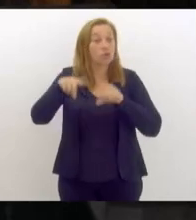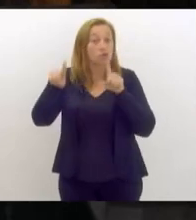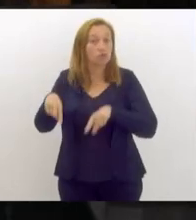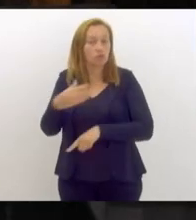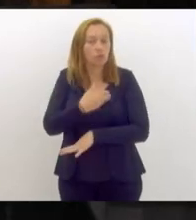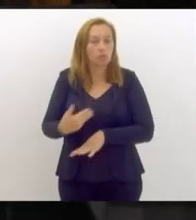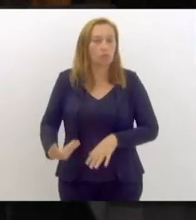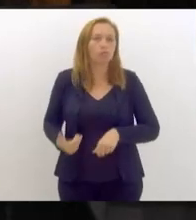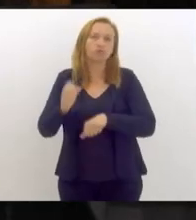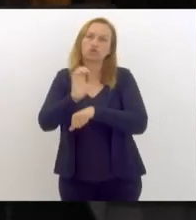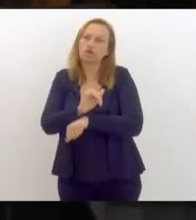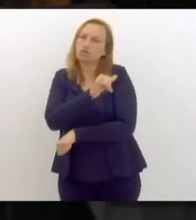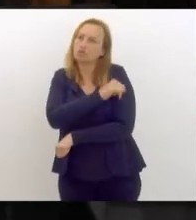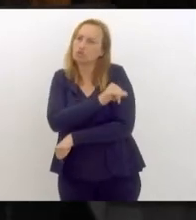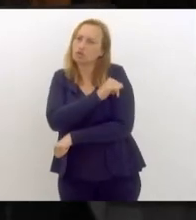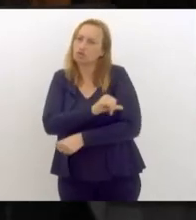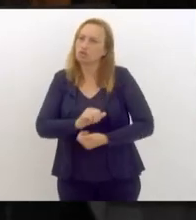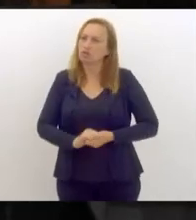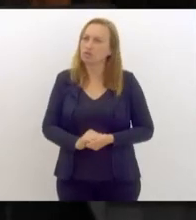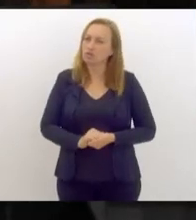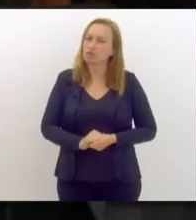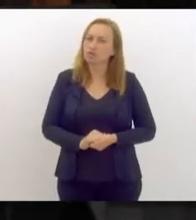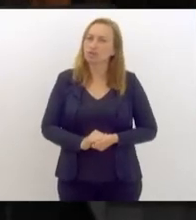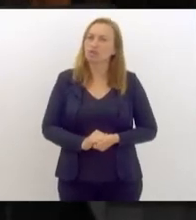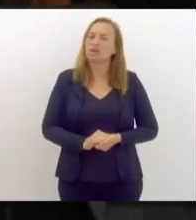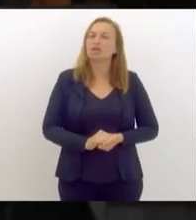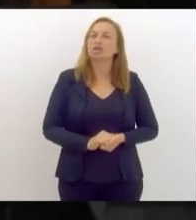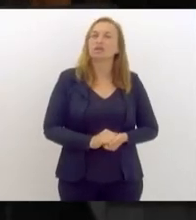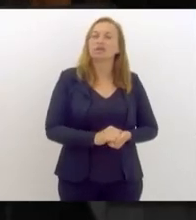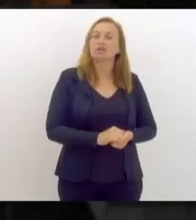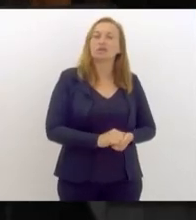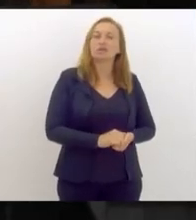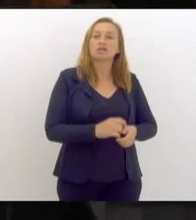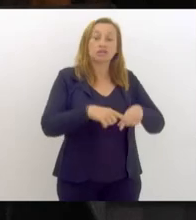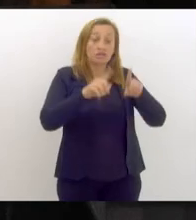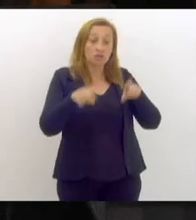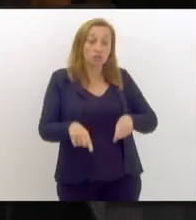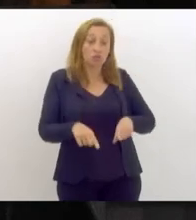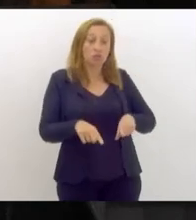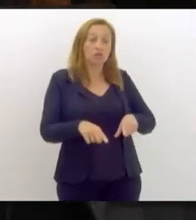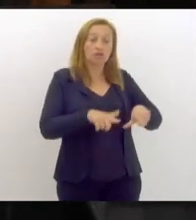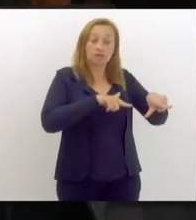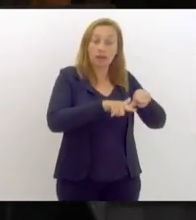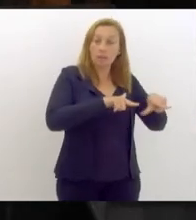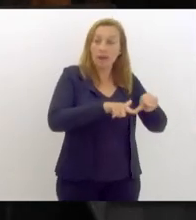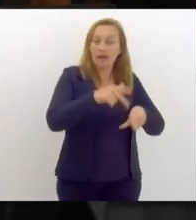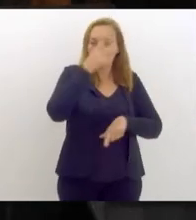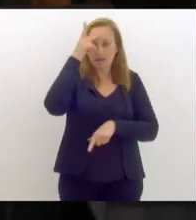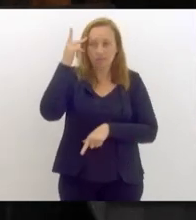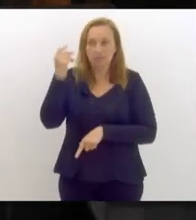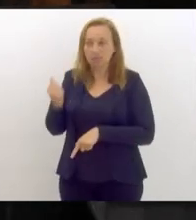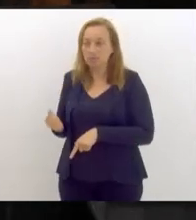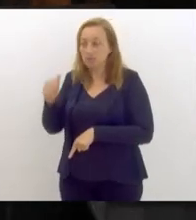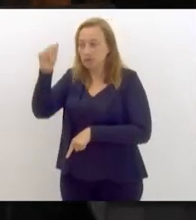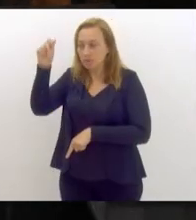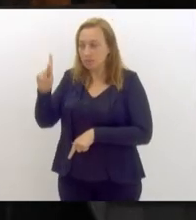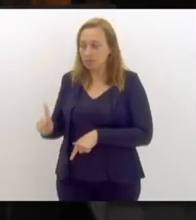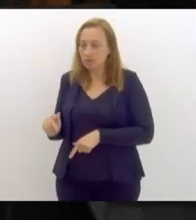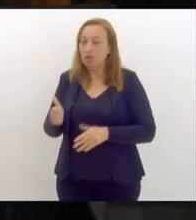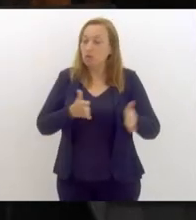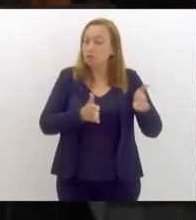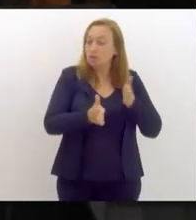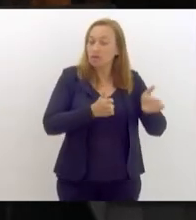Públicos do Estado ativos e inativos e pensionistas no período de setembro